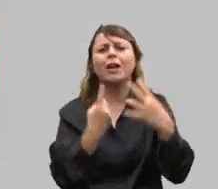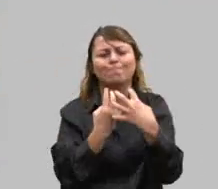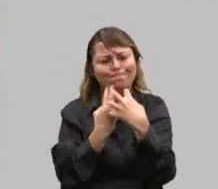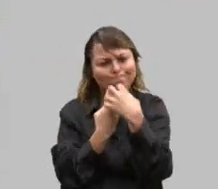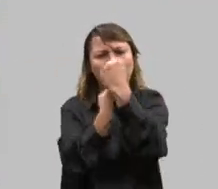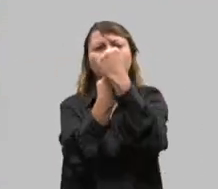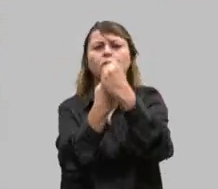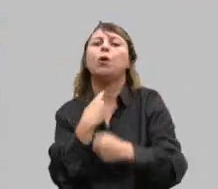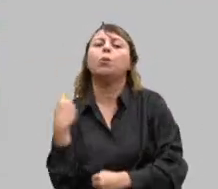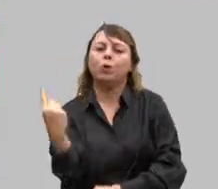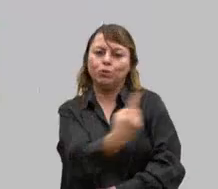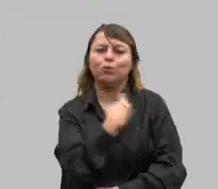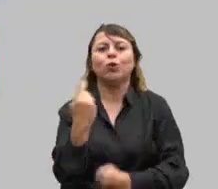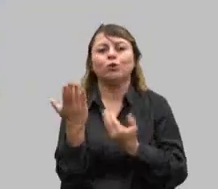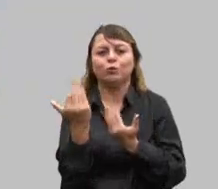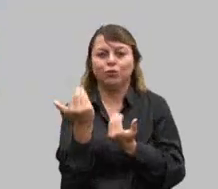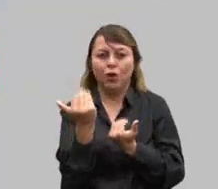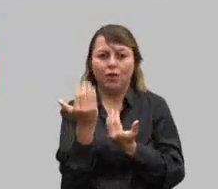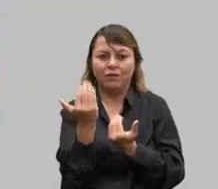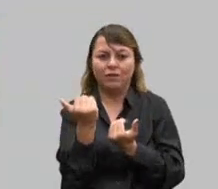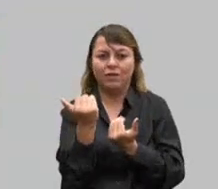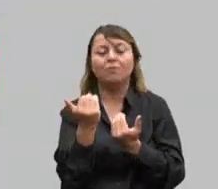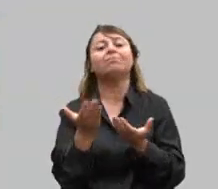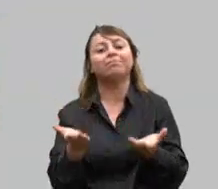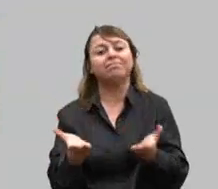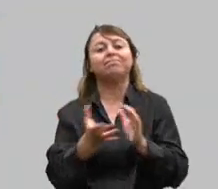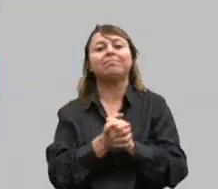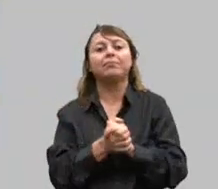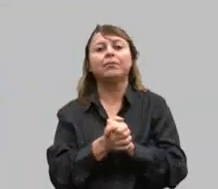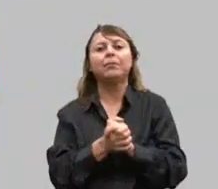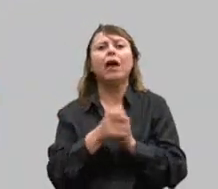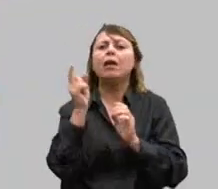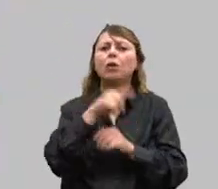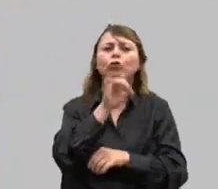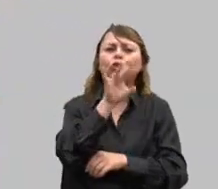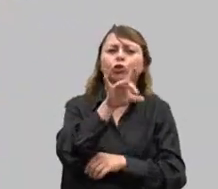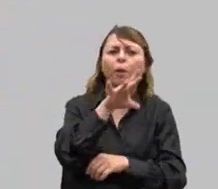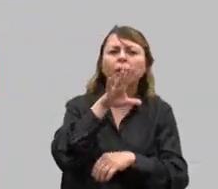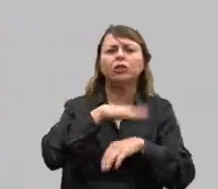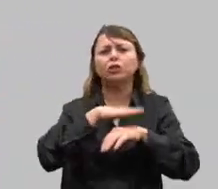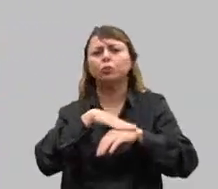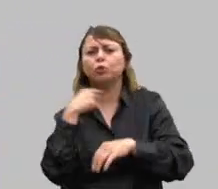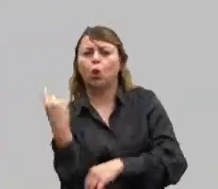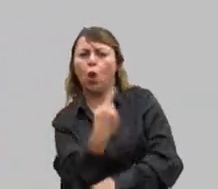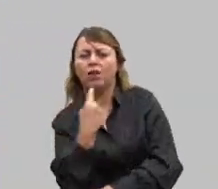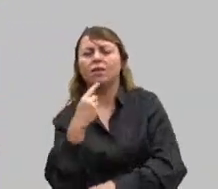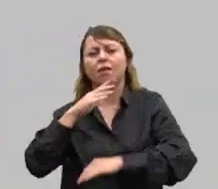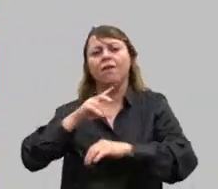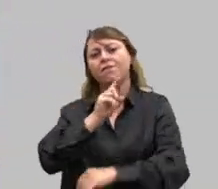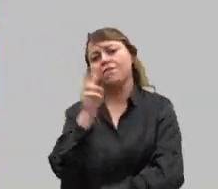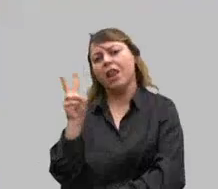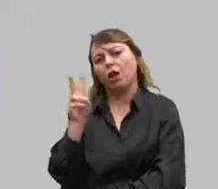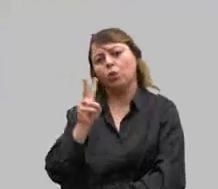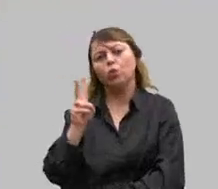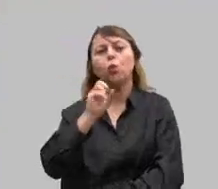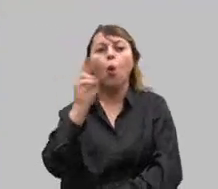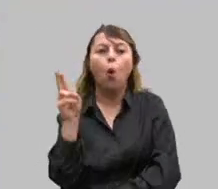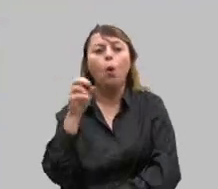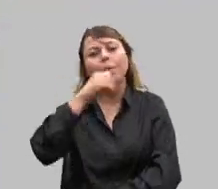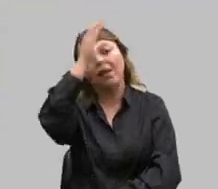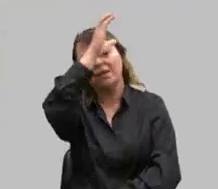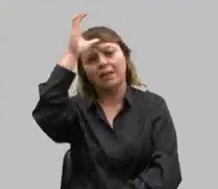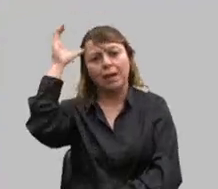com nossos jovens afinal não fazemos por nós vereadores ou pelas câmaras